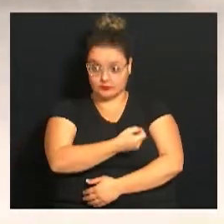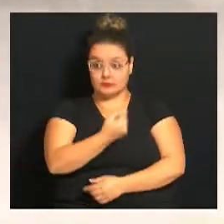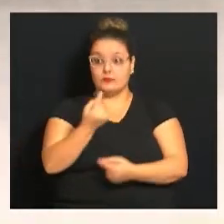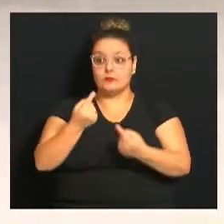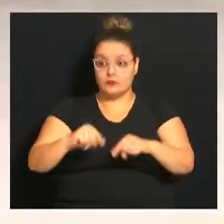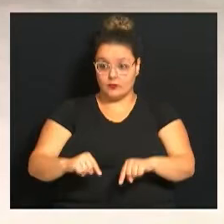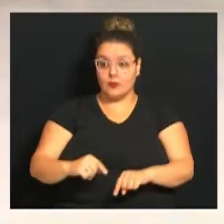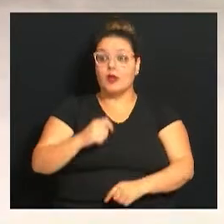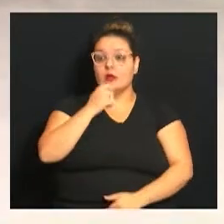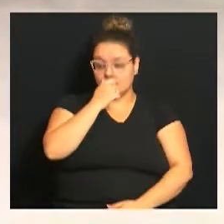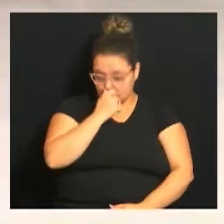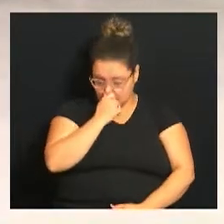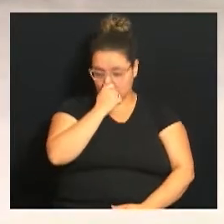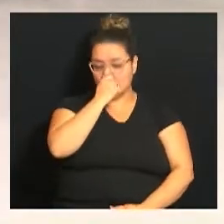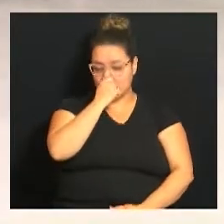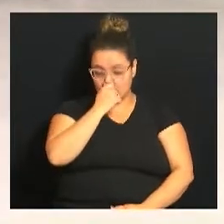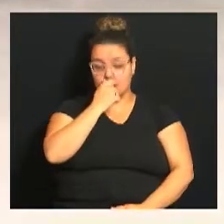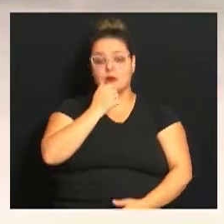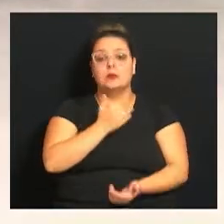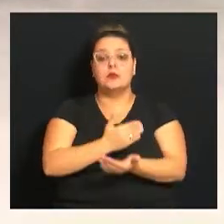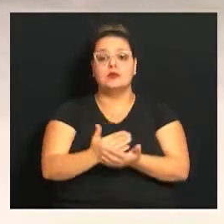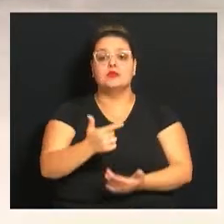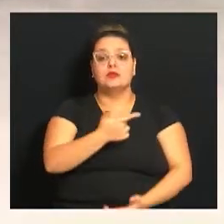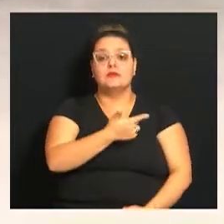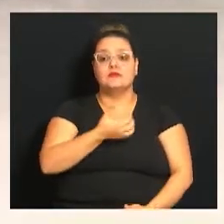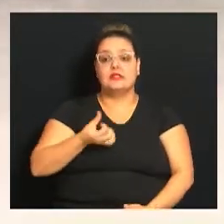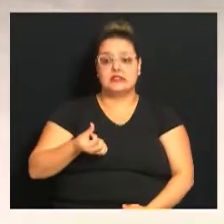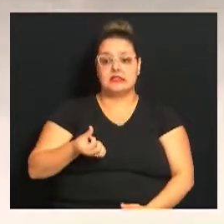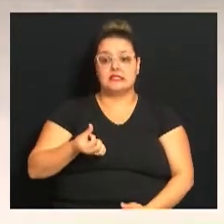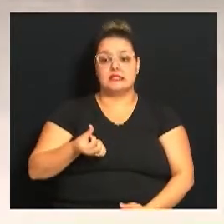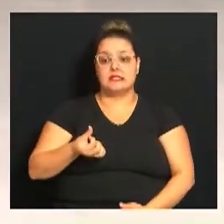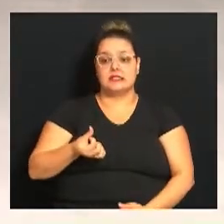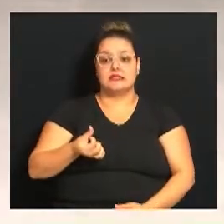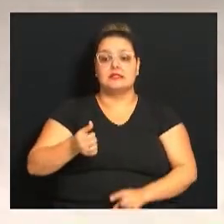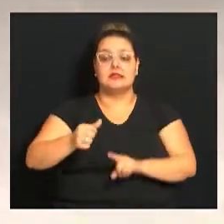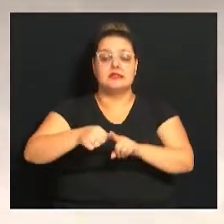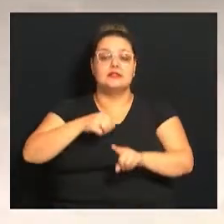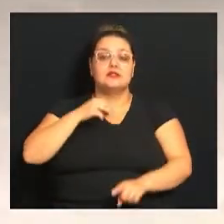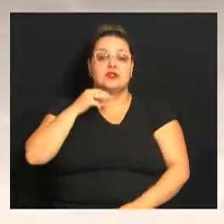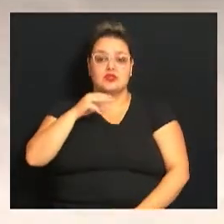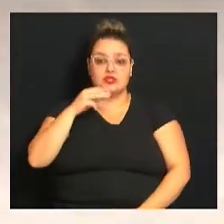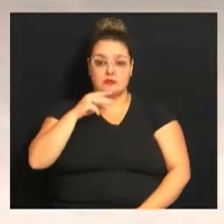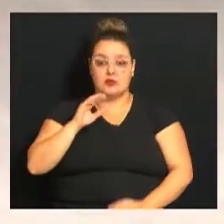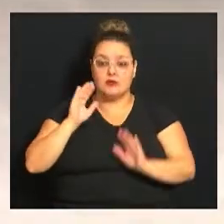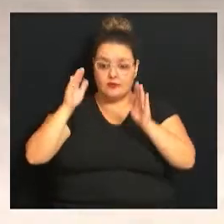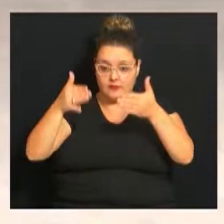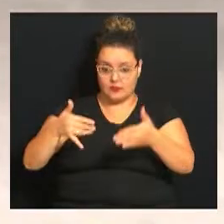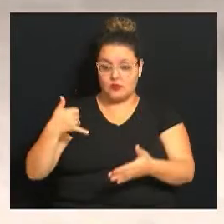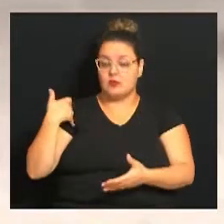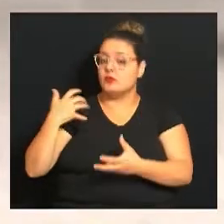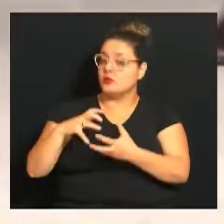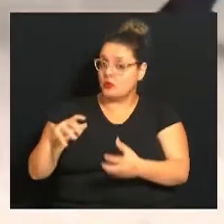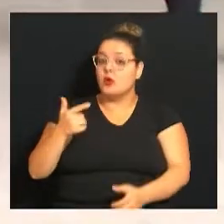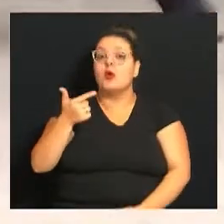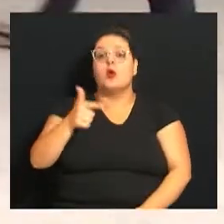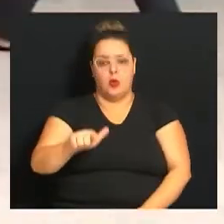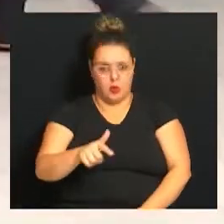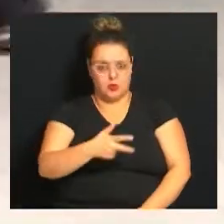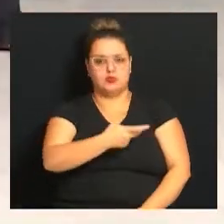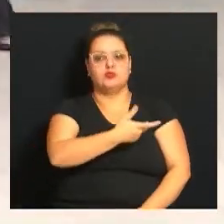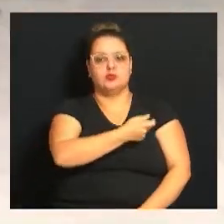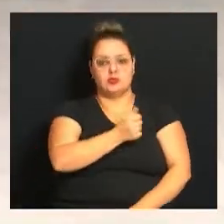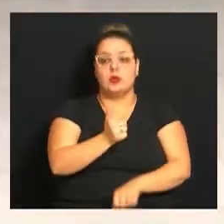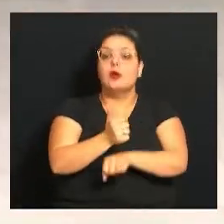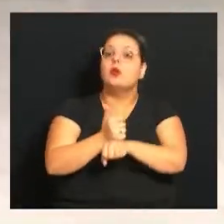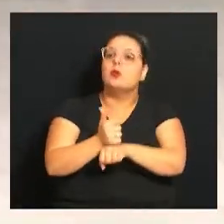no dia 26 de março, mas até então era voltado para idosos que continuam sendo vacinados e também